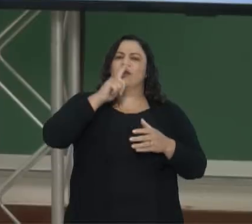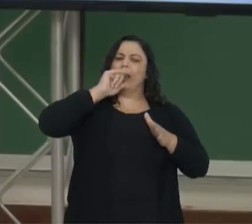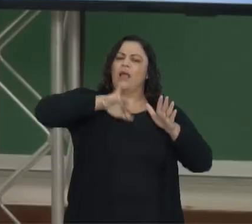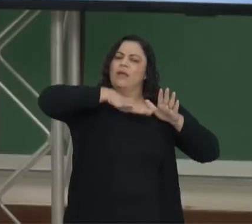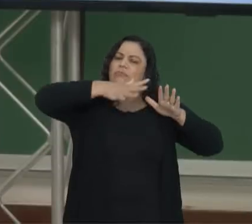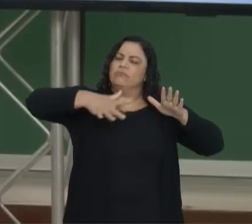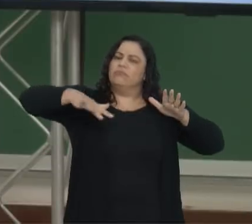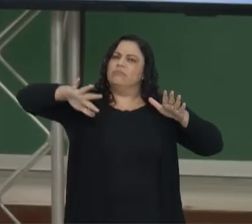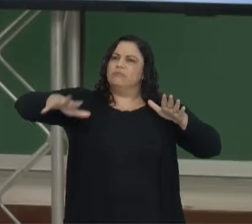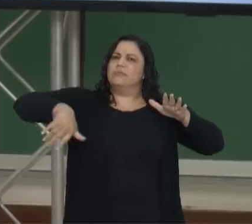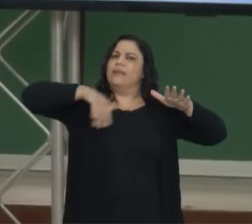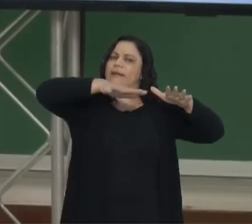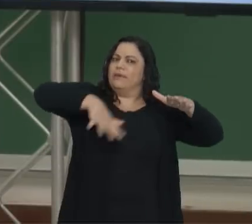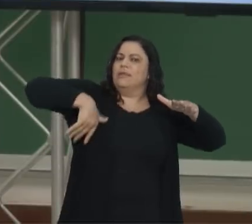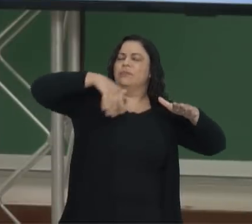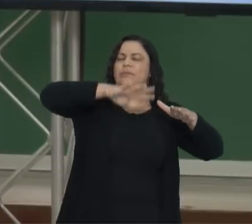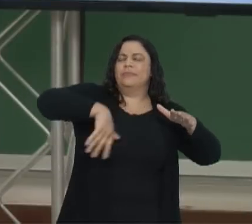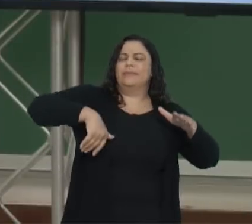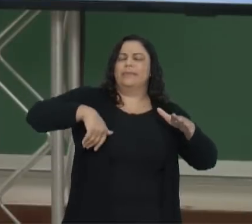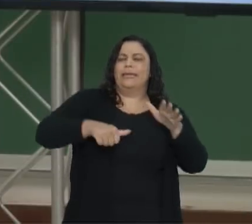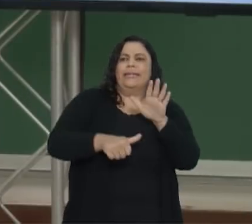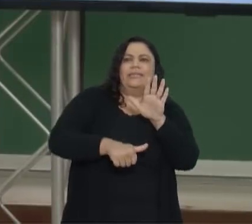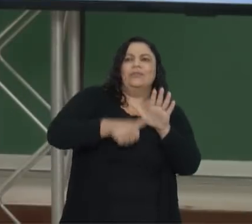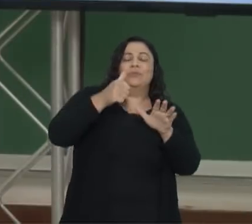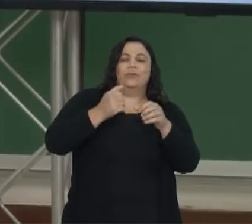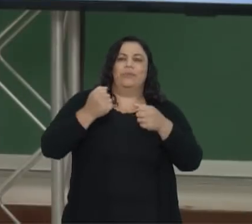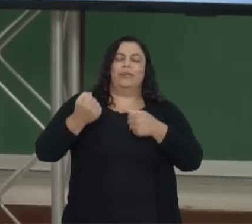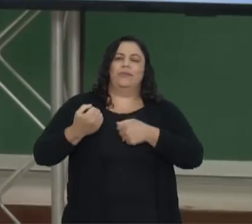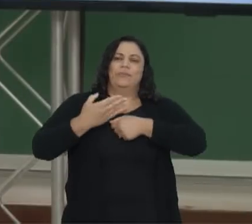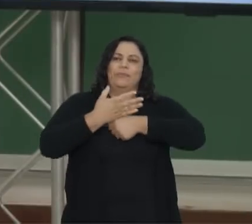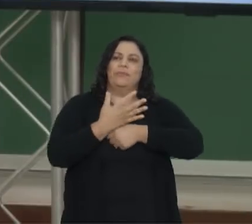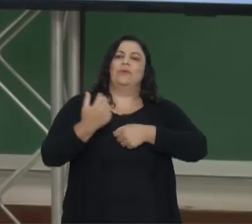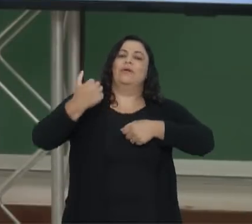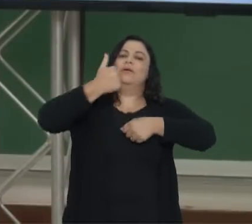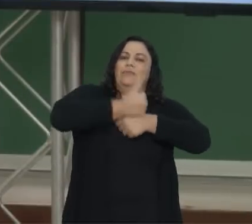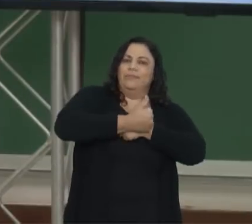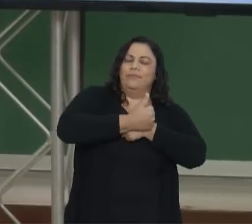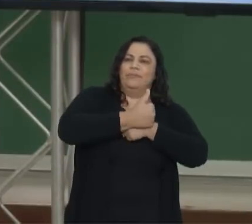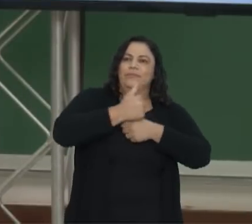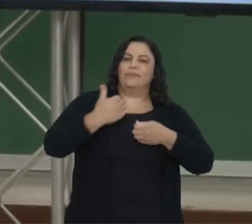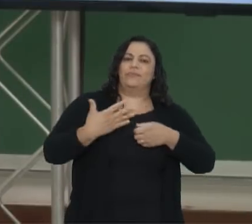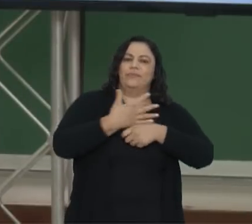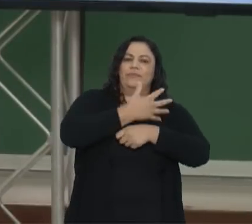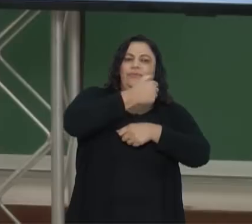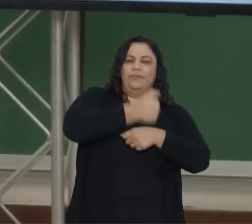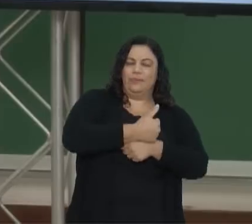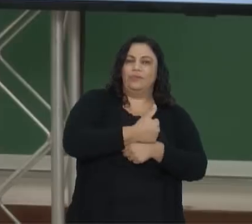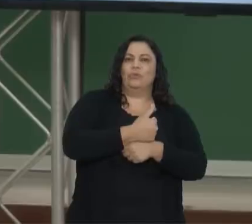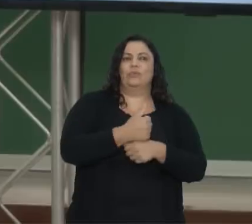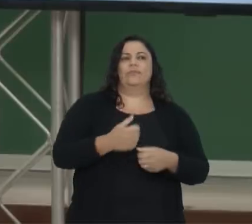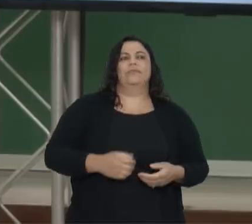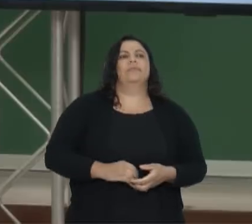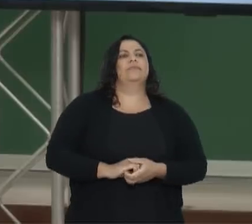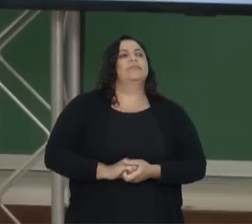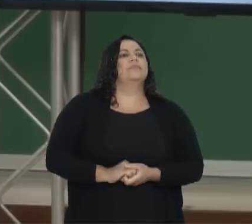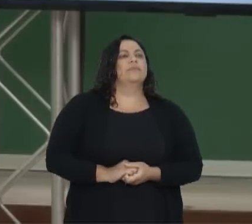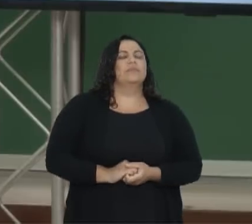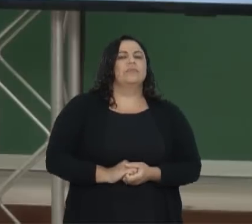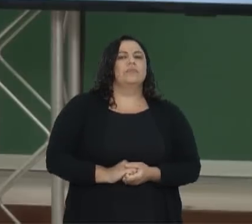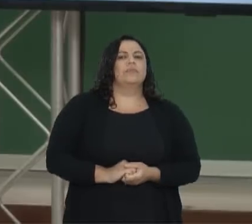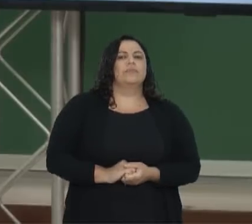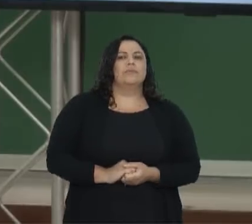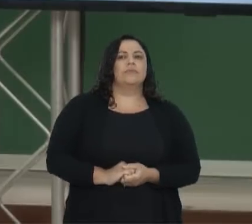região explorada primeiro pelos colonizadores, né? Então o mapa dá bem essa visão ali para a gente dessa